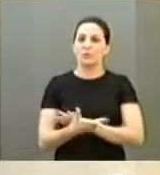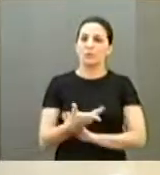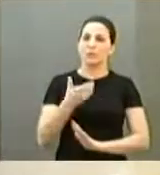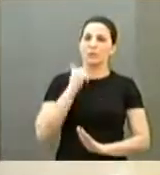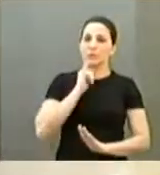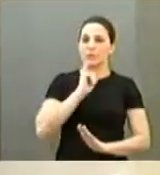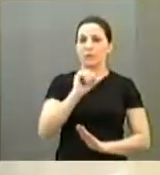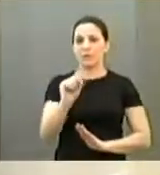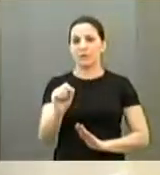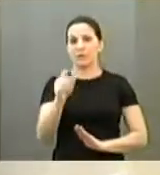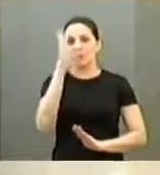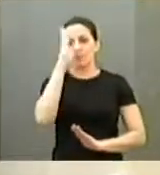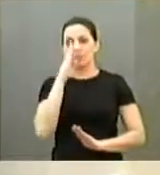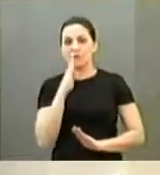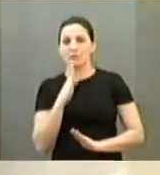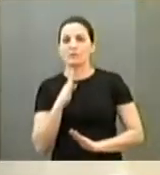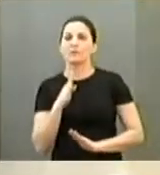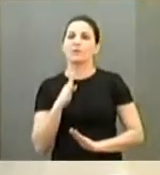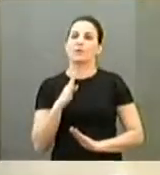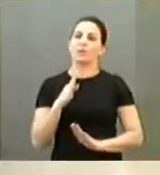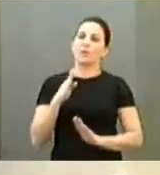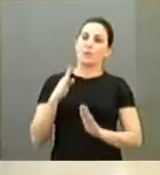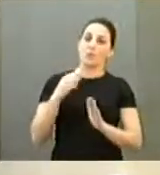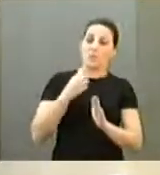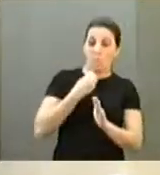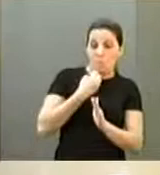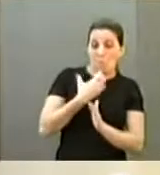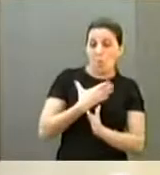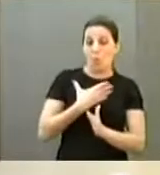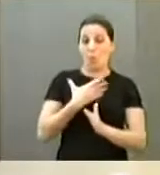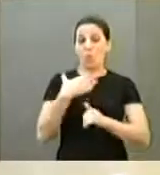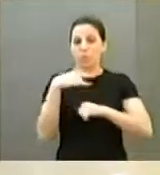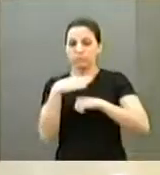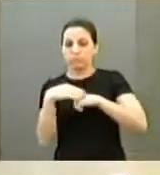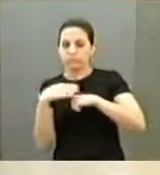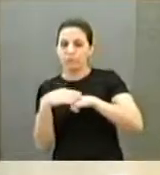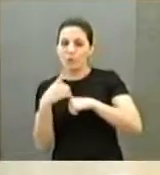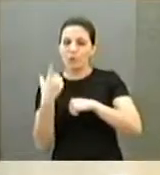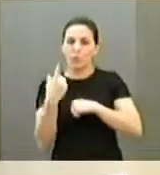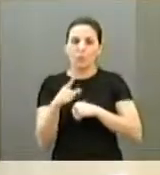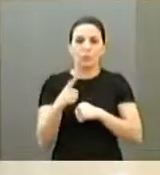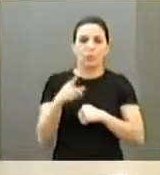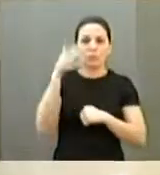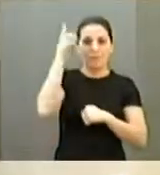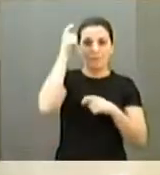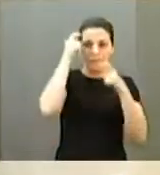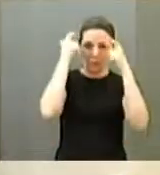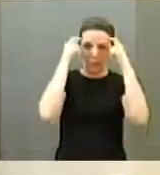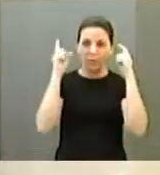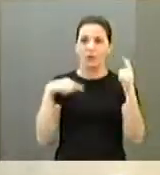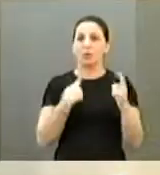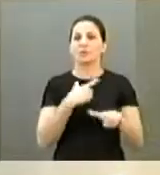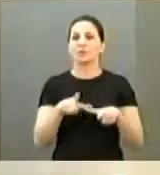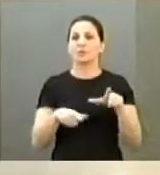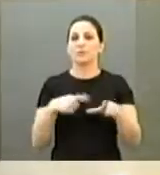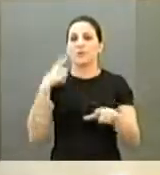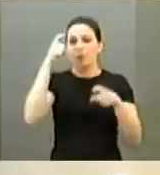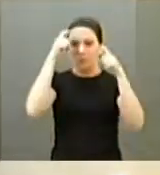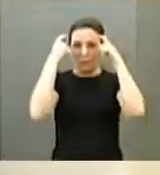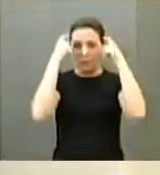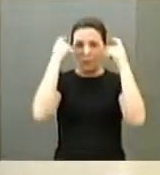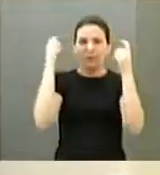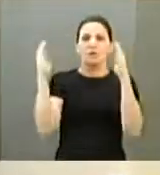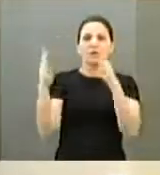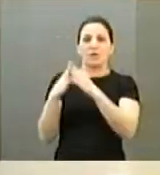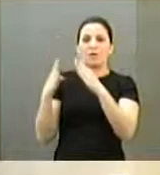é cordial, não é violento, mas para nós que trabalhamos com a violência doméstica, nós sabemos o quanto